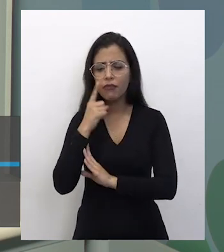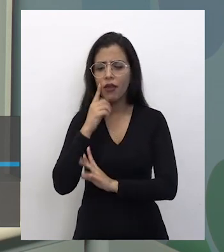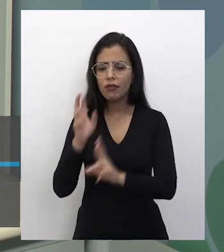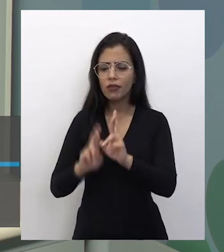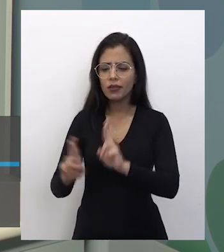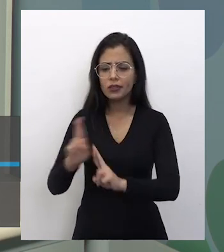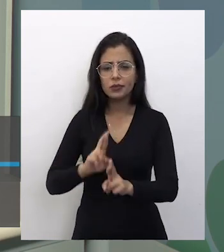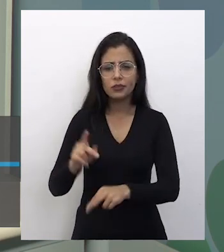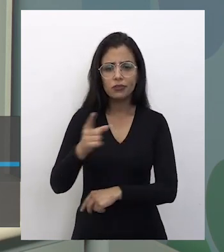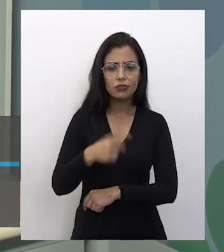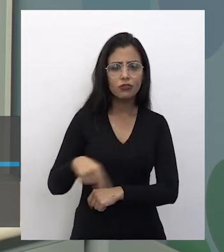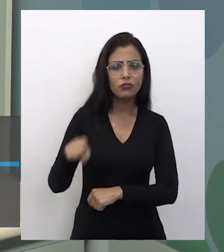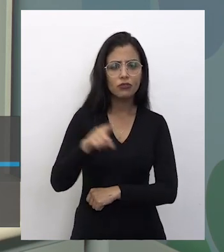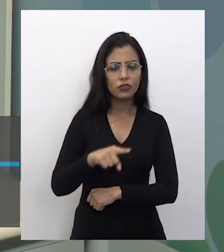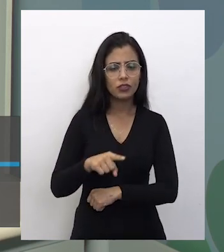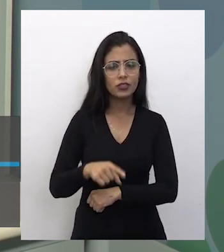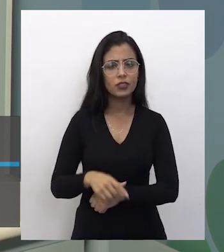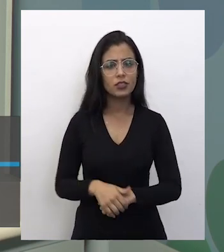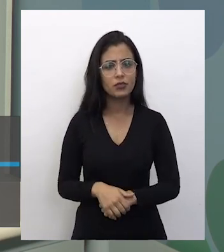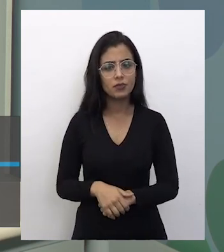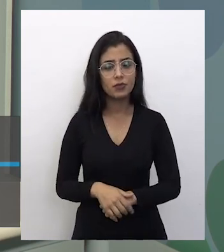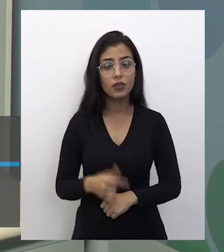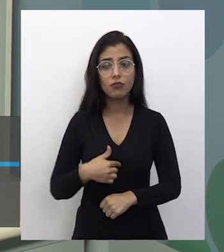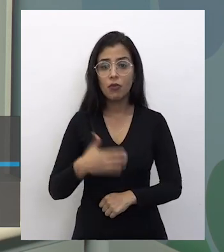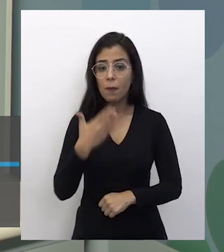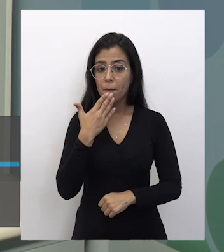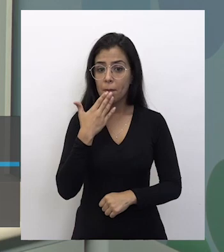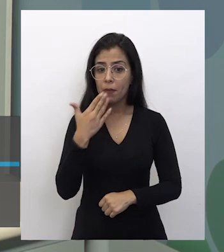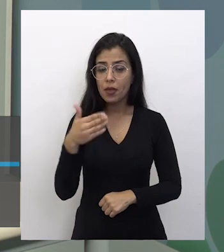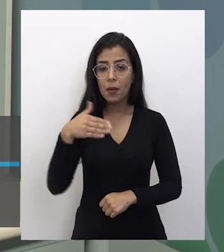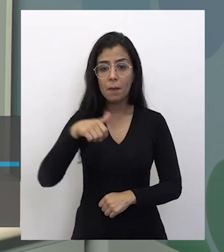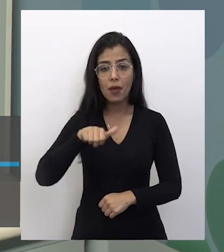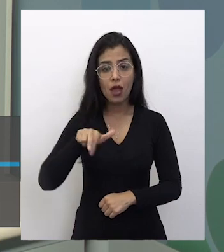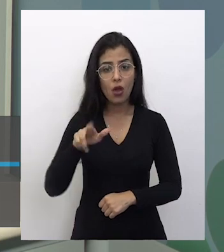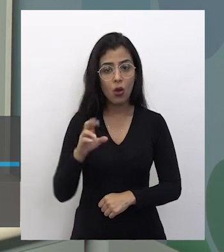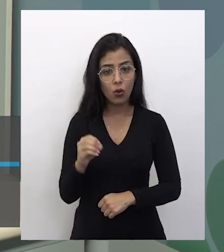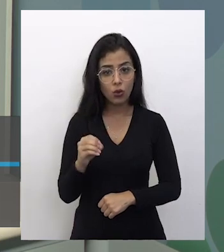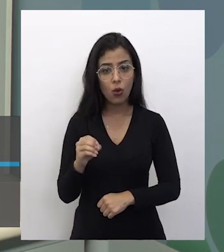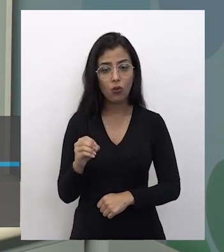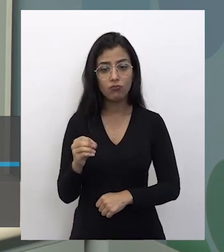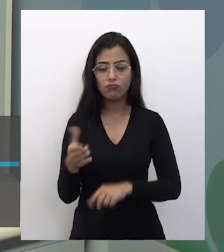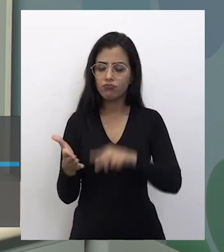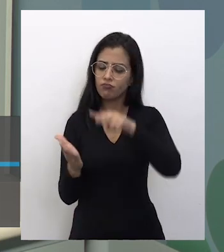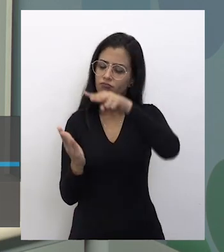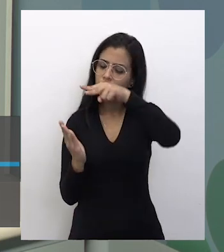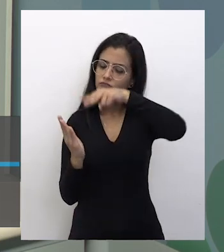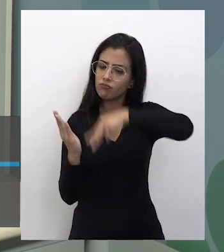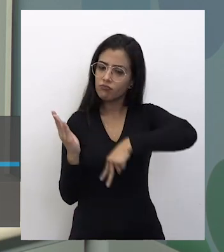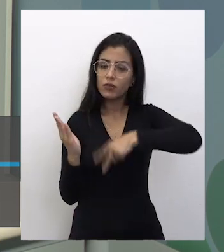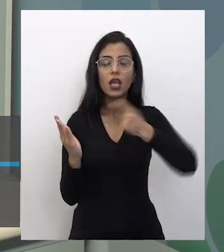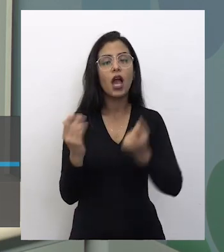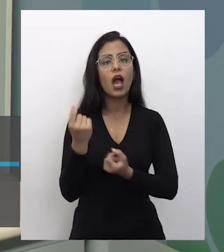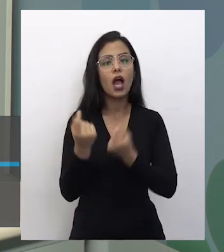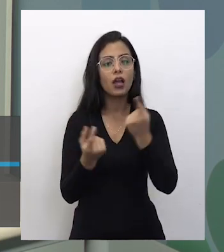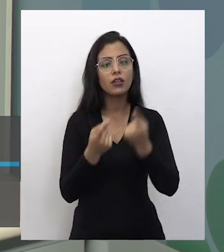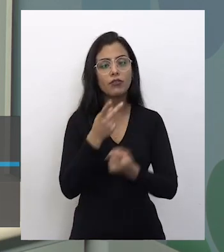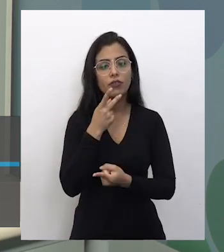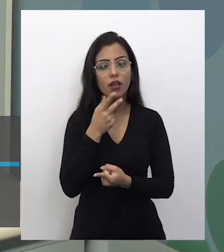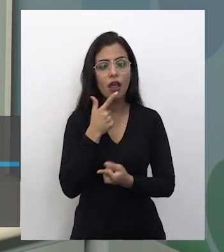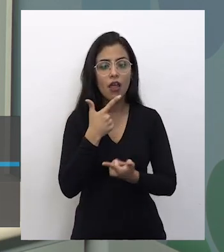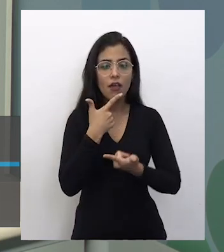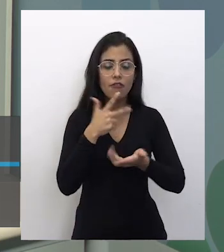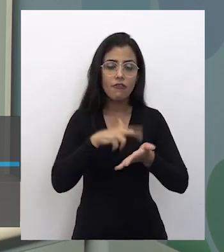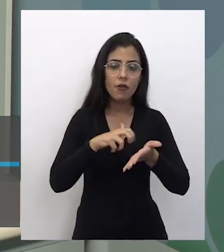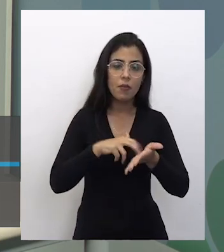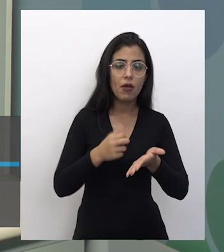de vocês, eu vou pedir para o Mauro ler que alguns alunos estavam colocando ainda se verbal, não verbal, mas tinha